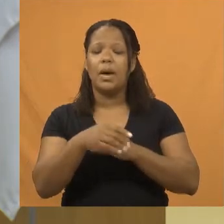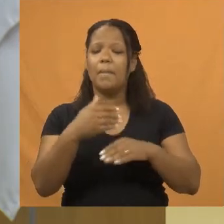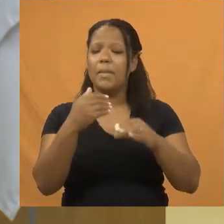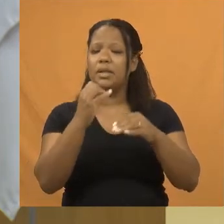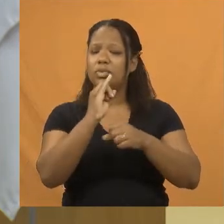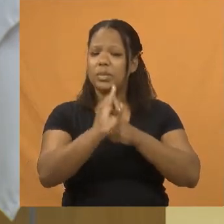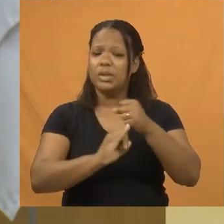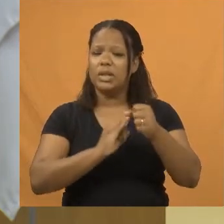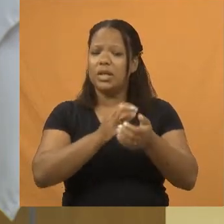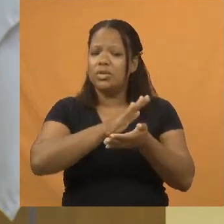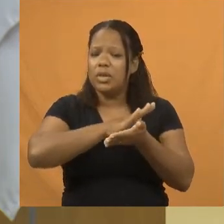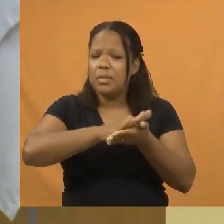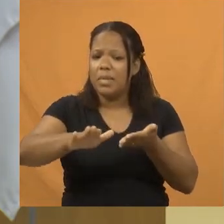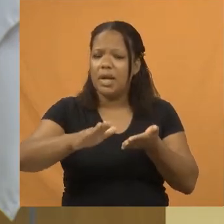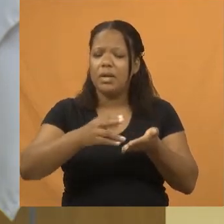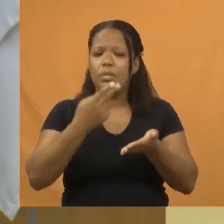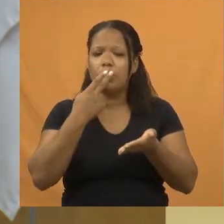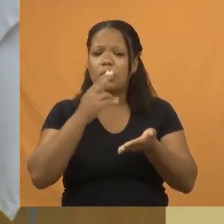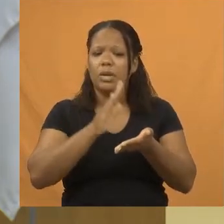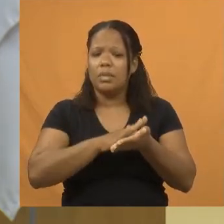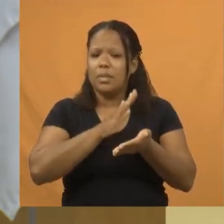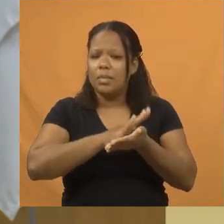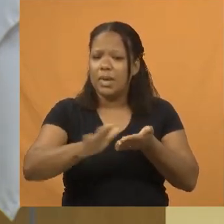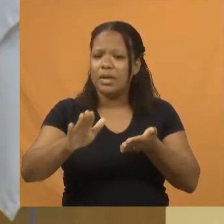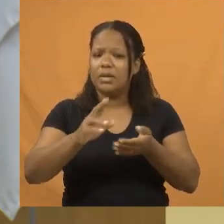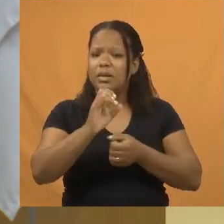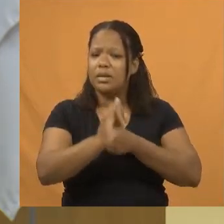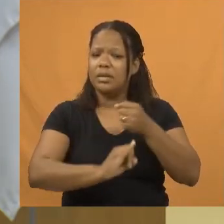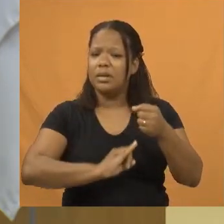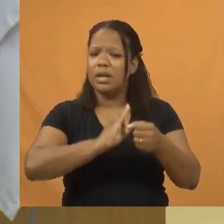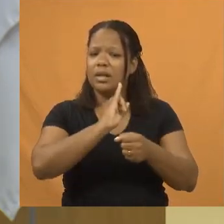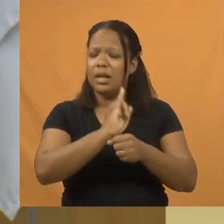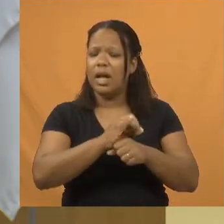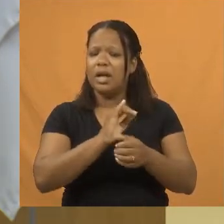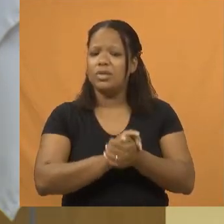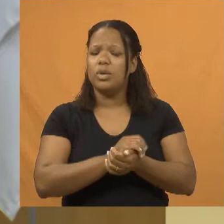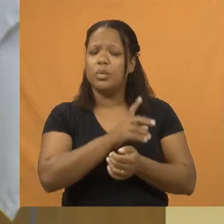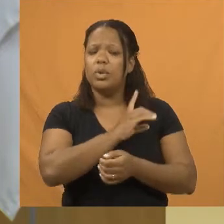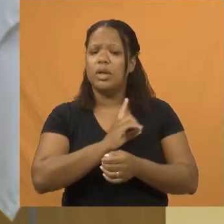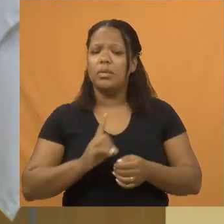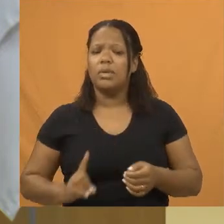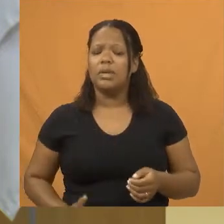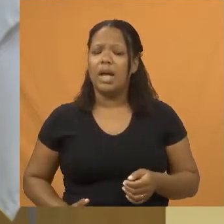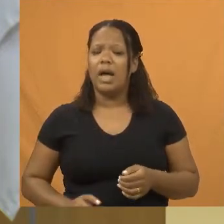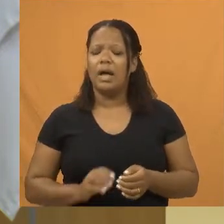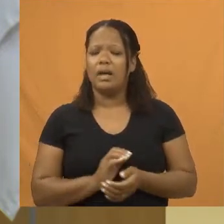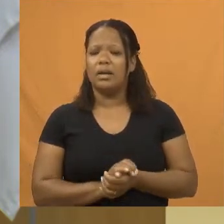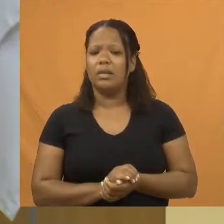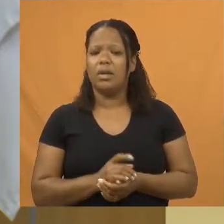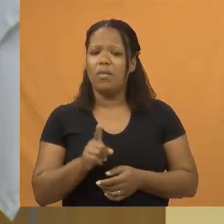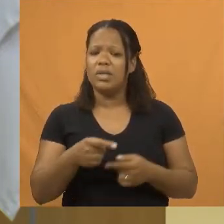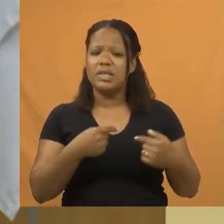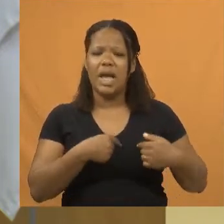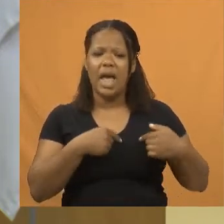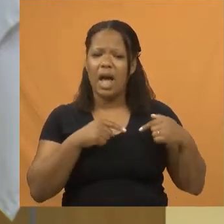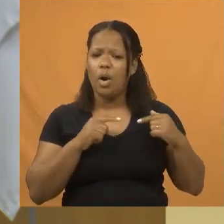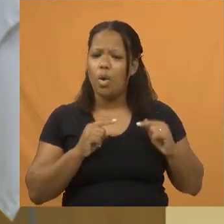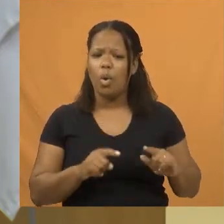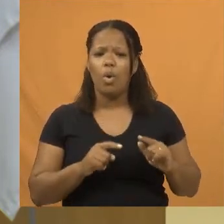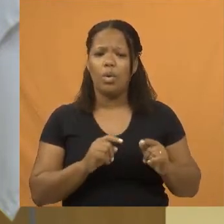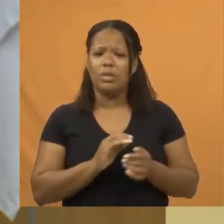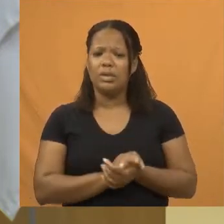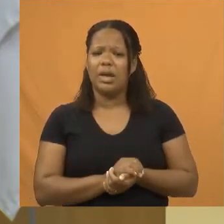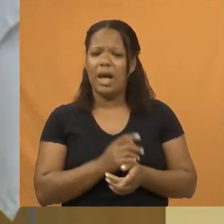um e-mail para o seu senador, dizendo que da forma como está prevista a reforma da Previdência, você é contra. Porque